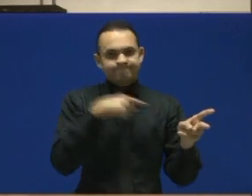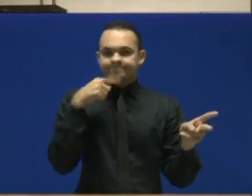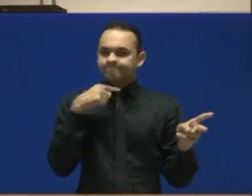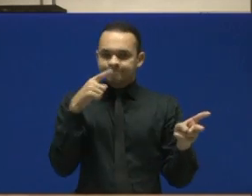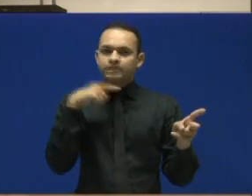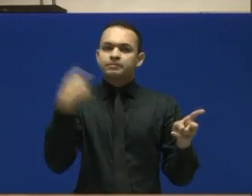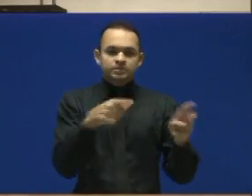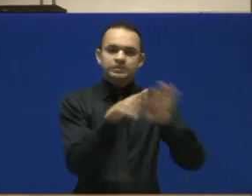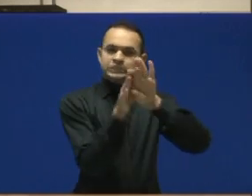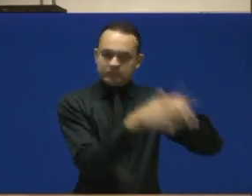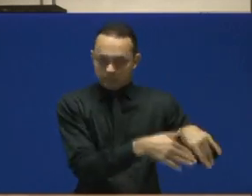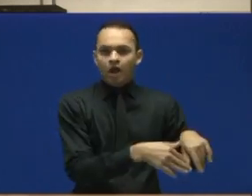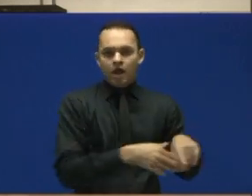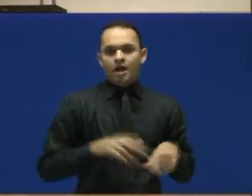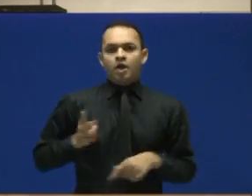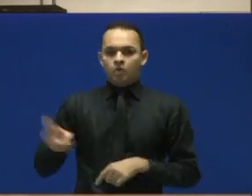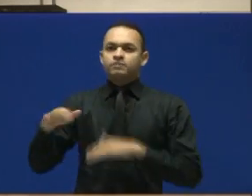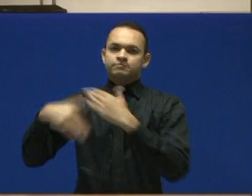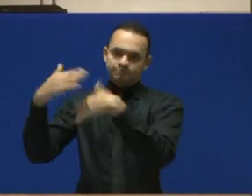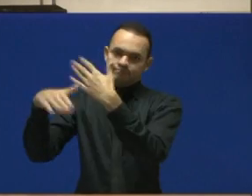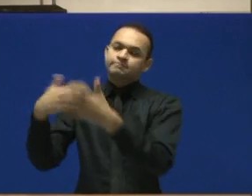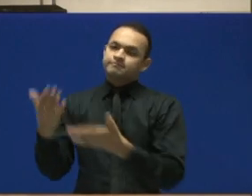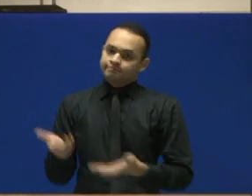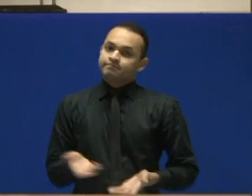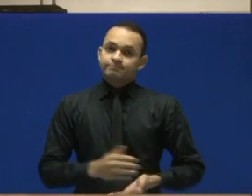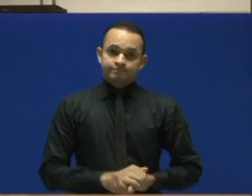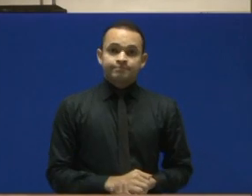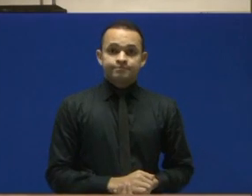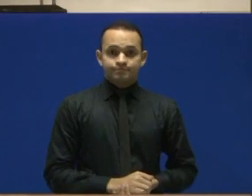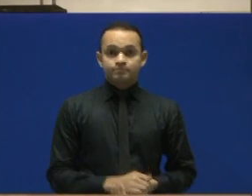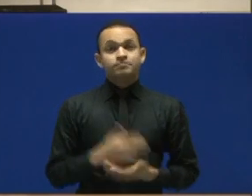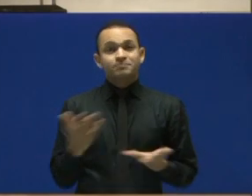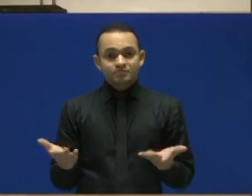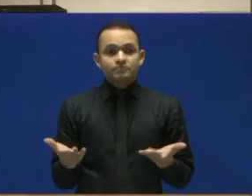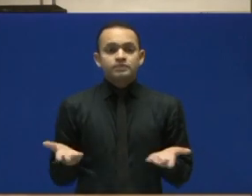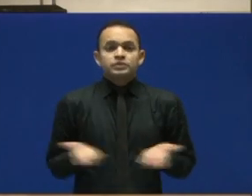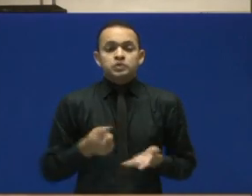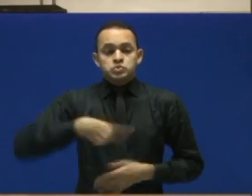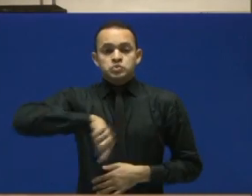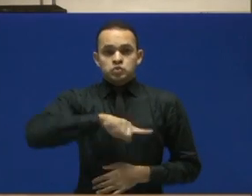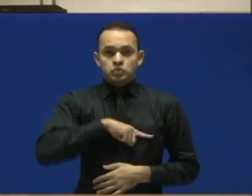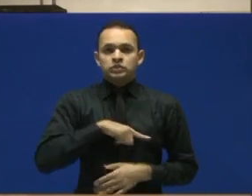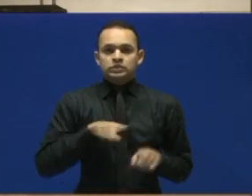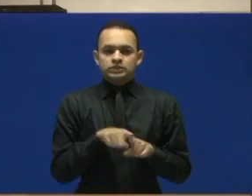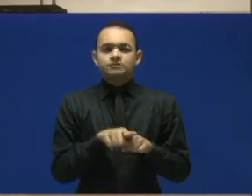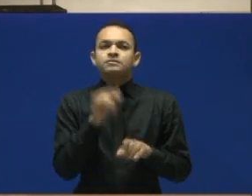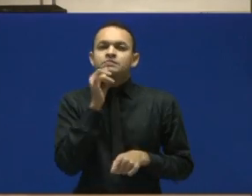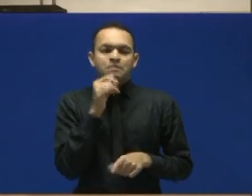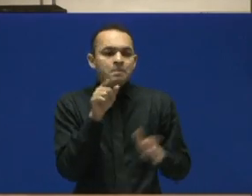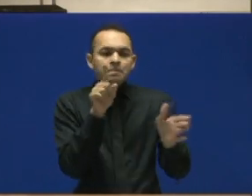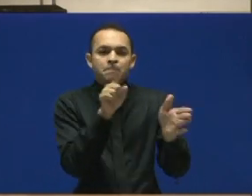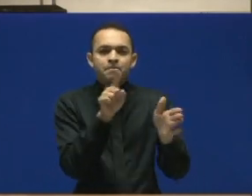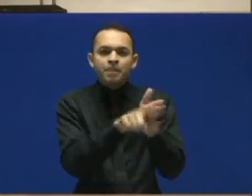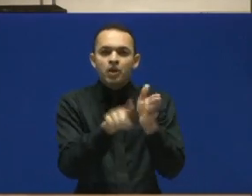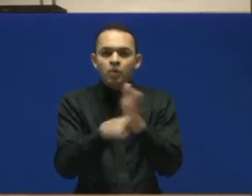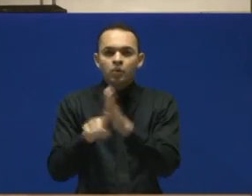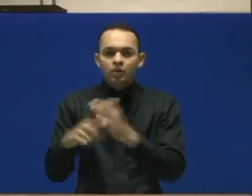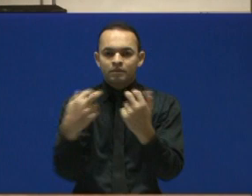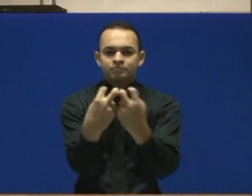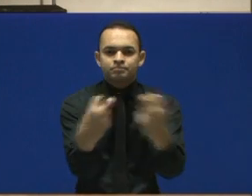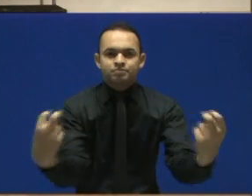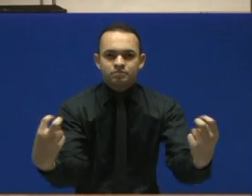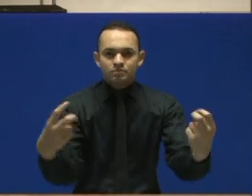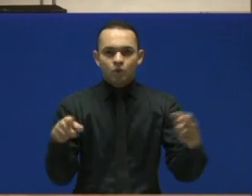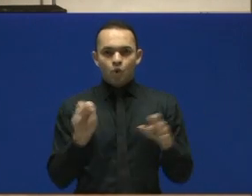eu tenho certeza que se eu perguntar pra tribuna de honra e para a mesa diretiva aqui nós estamos prontos